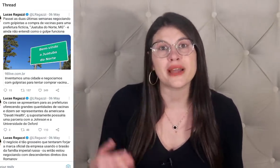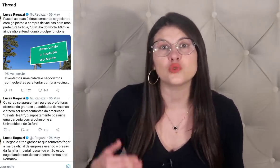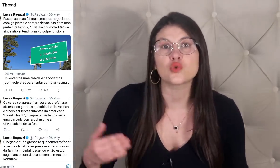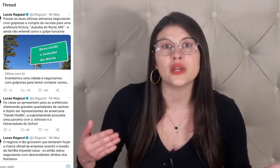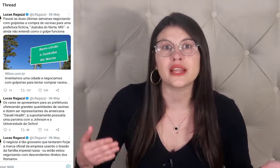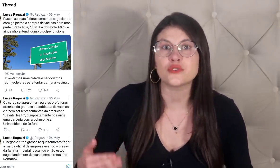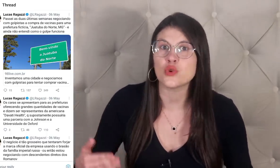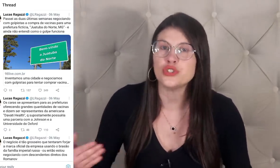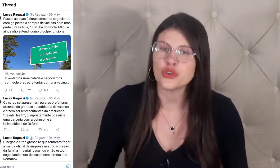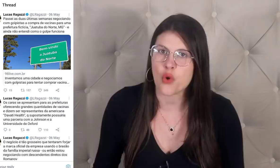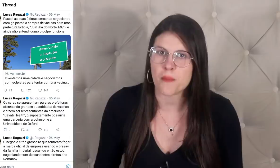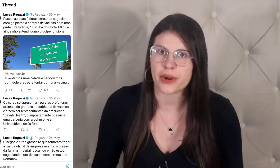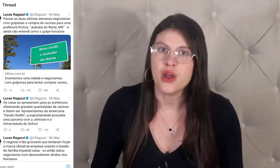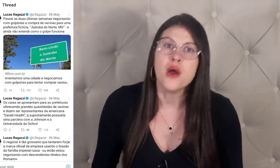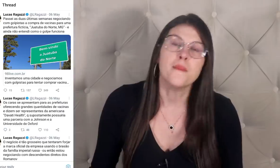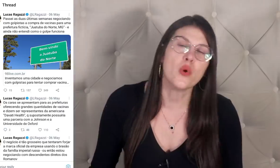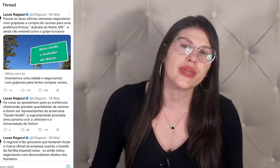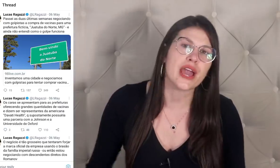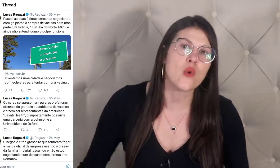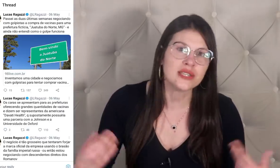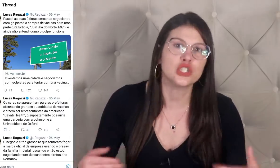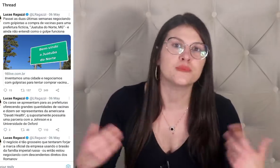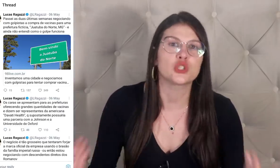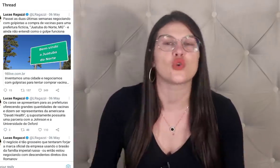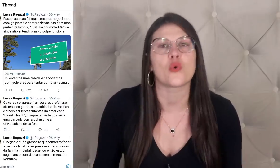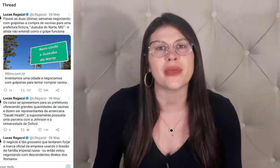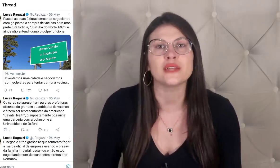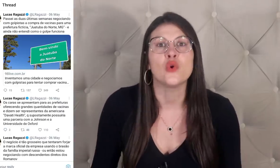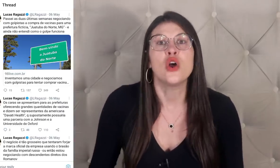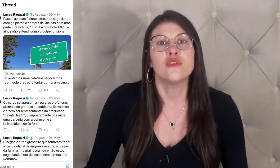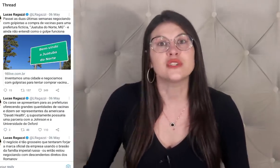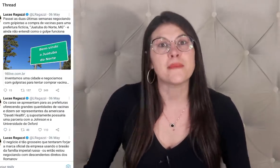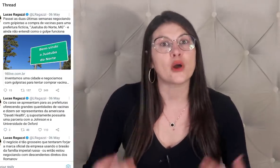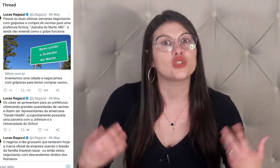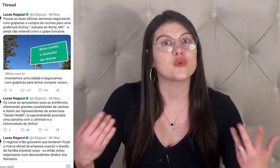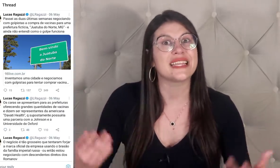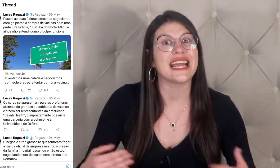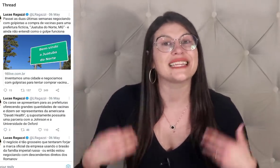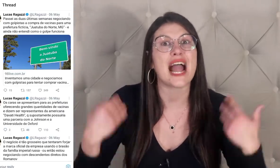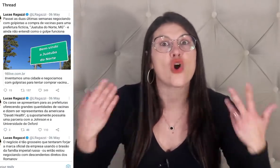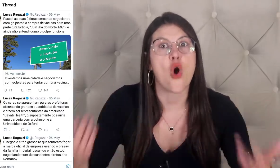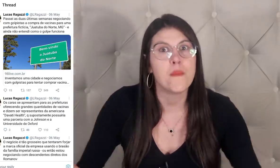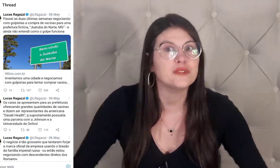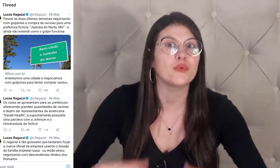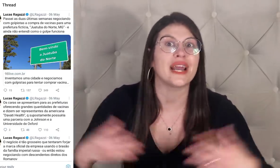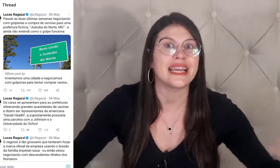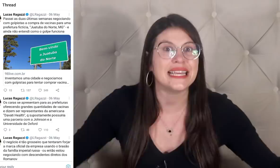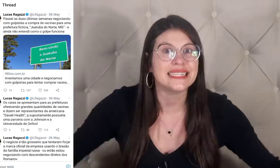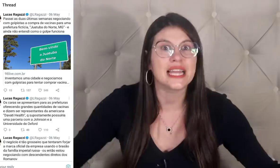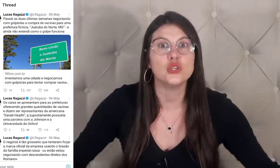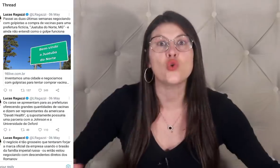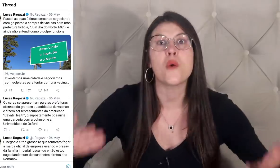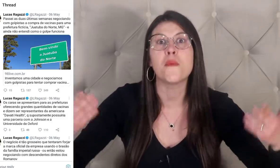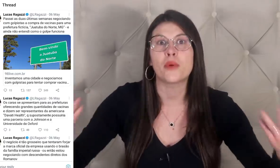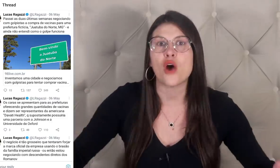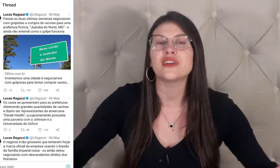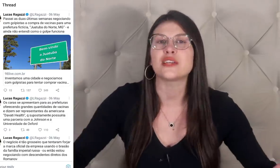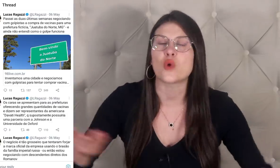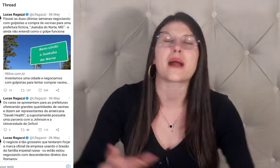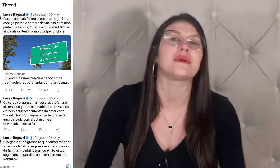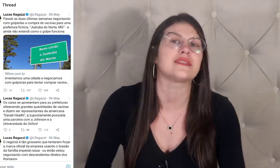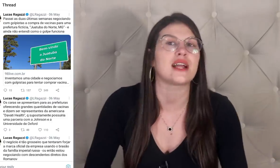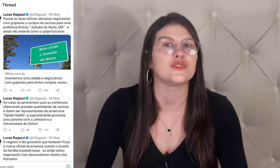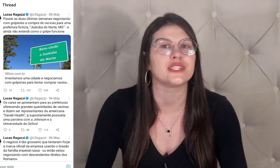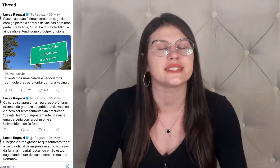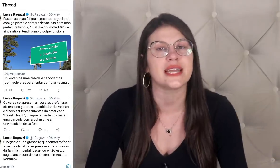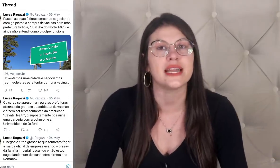de documentos com intenções de compra. Porque com esse tipo de documento, você pode conseguir dar golpes por aí, dando como prova da